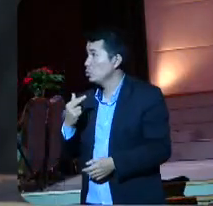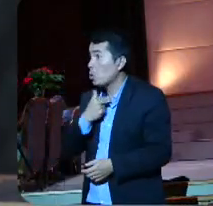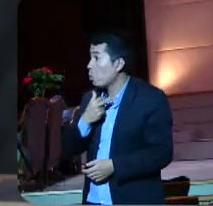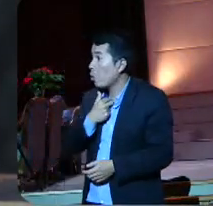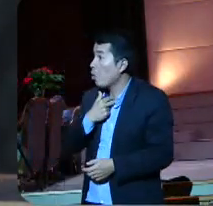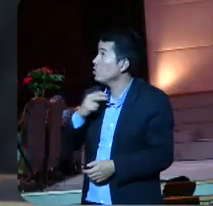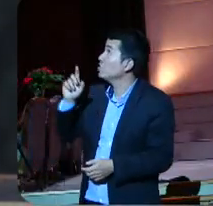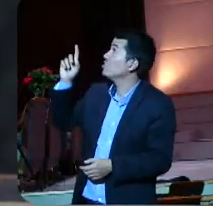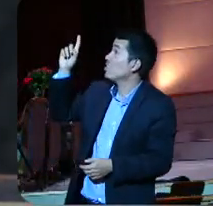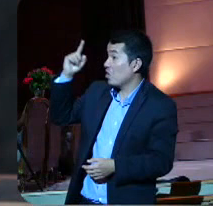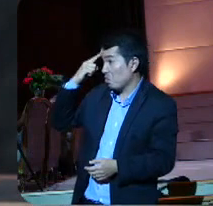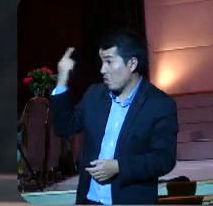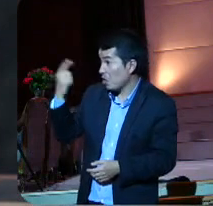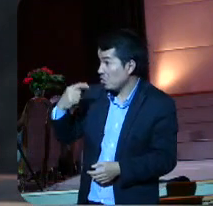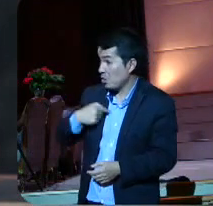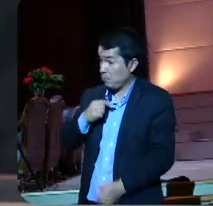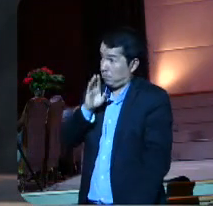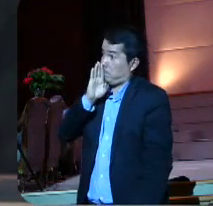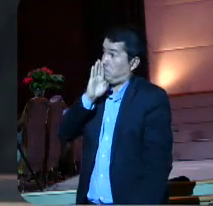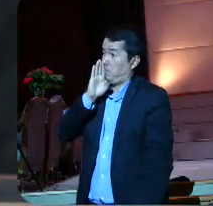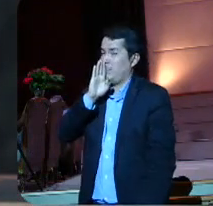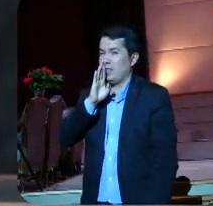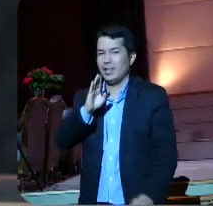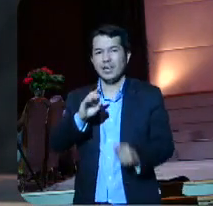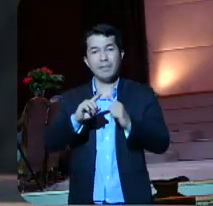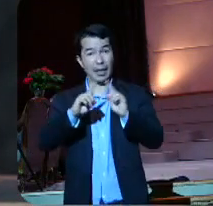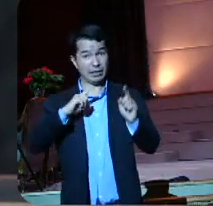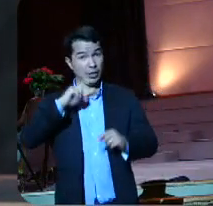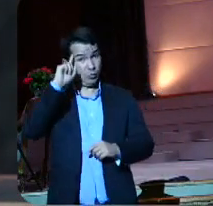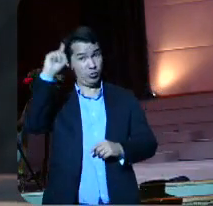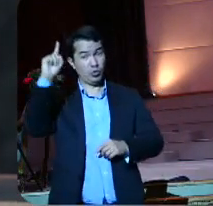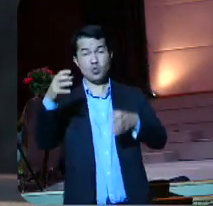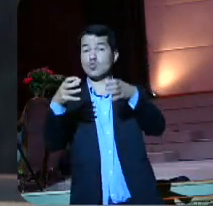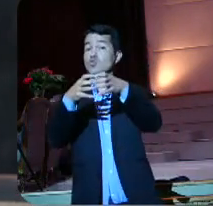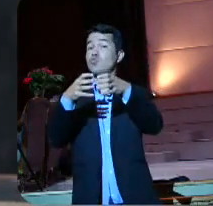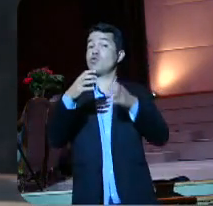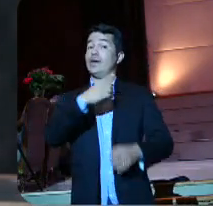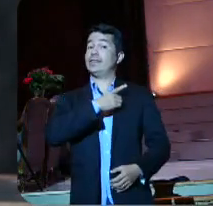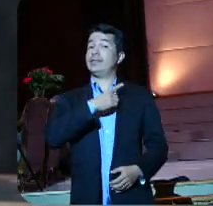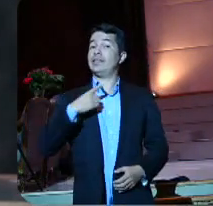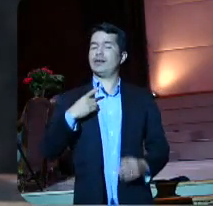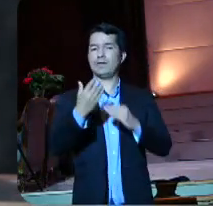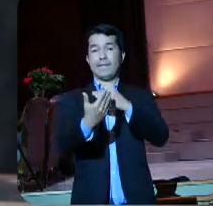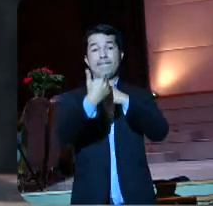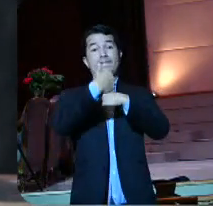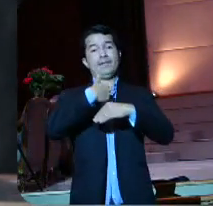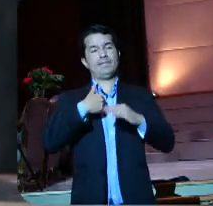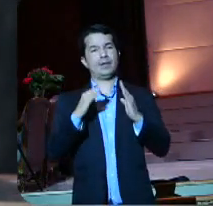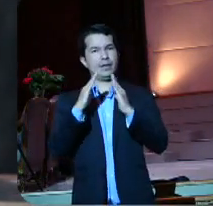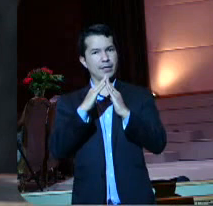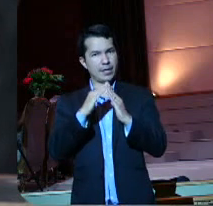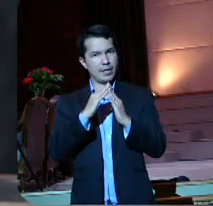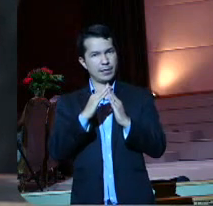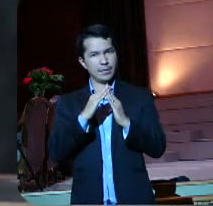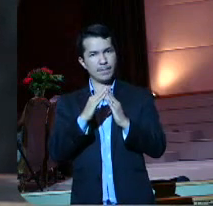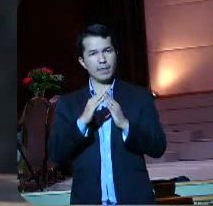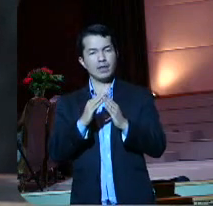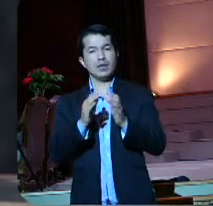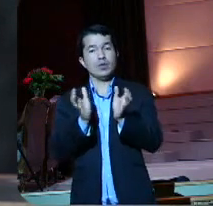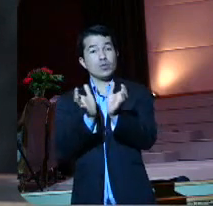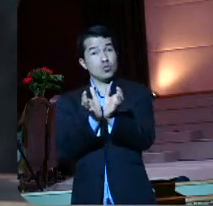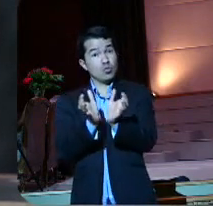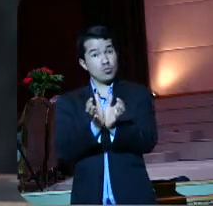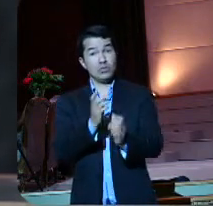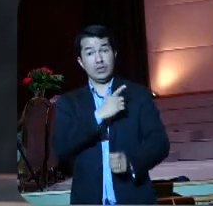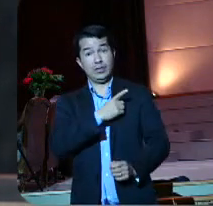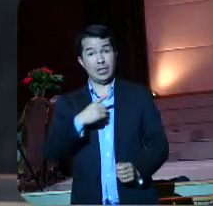Uma comissão do corpo diaconal veio na minha casa dizer: pastor, o senhor tem que se posicionar sobre isso, senão essa igreja